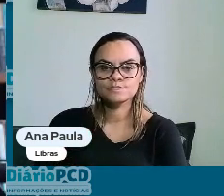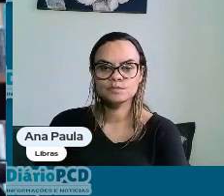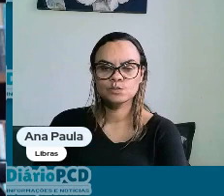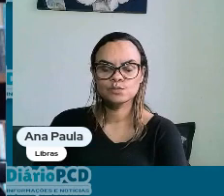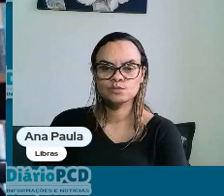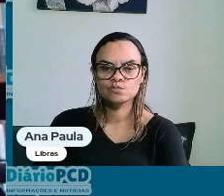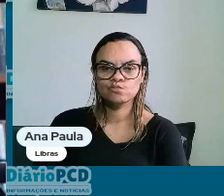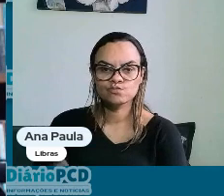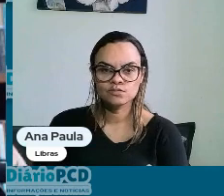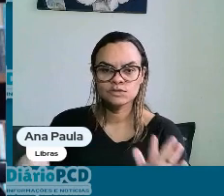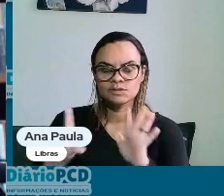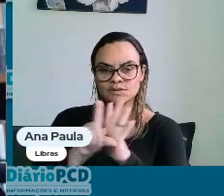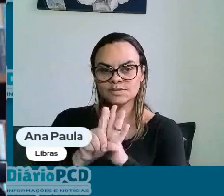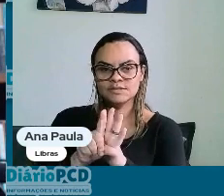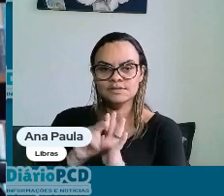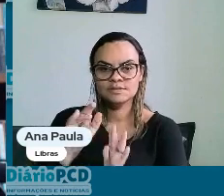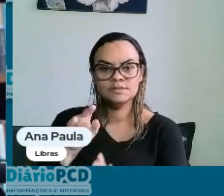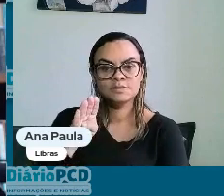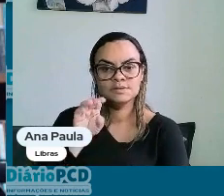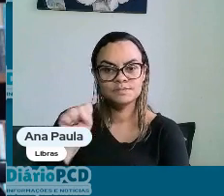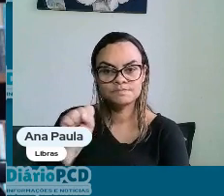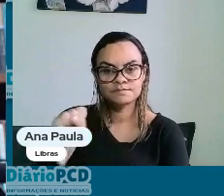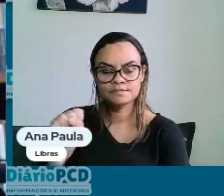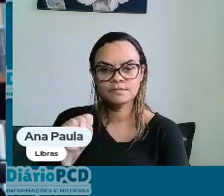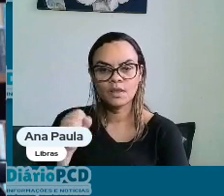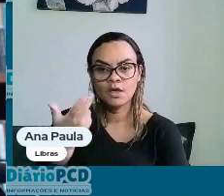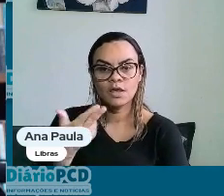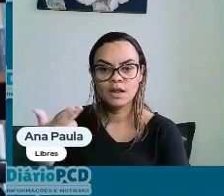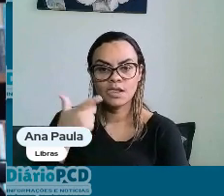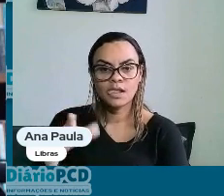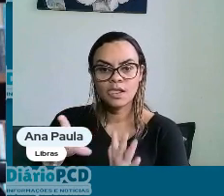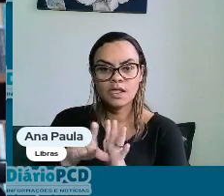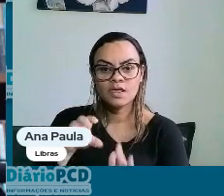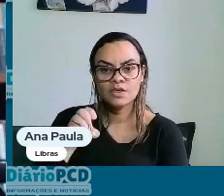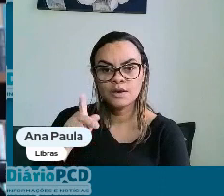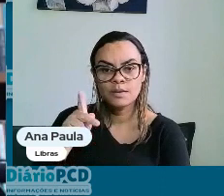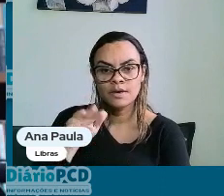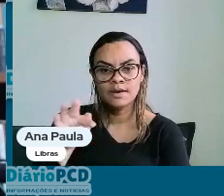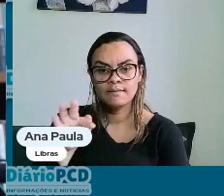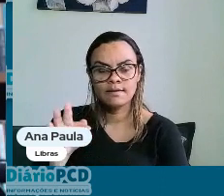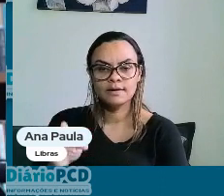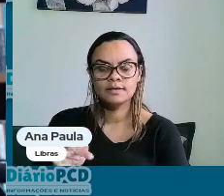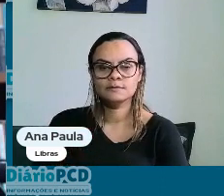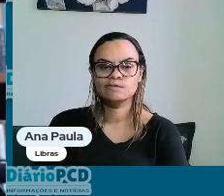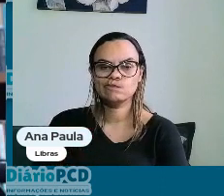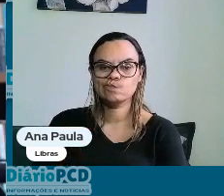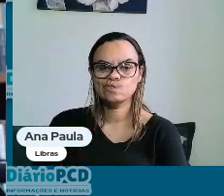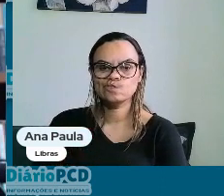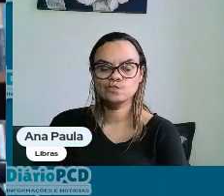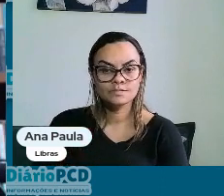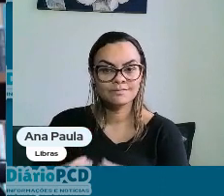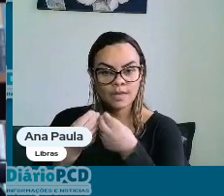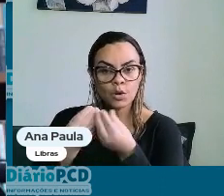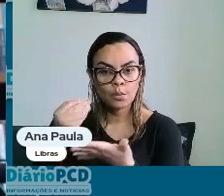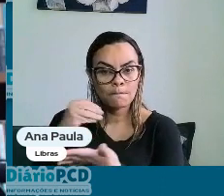A lei do IBS vai ter que ser igual à lei do CBS, da CBS, da contribuição.